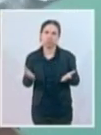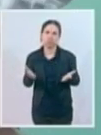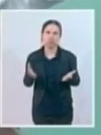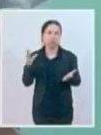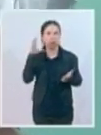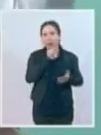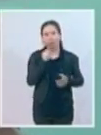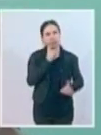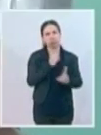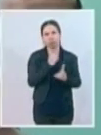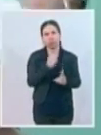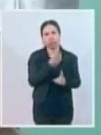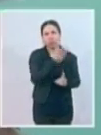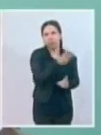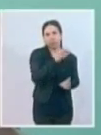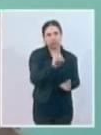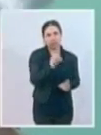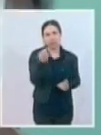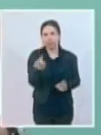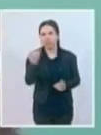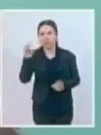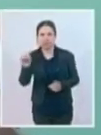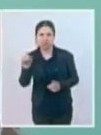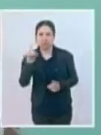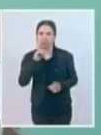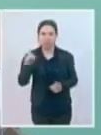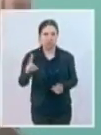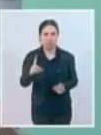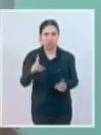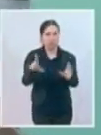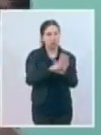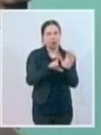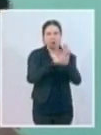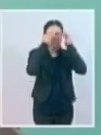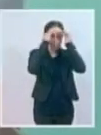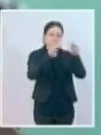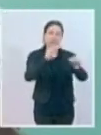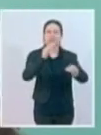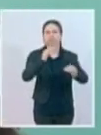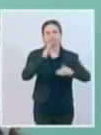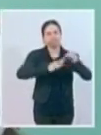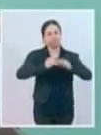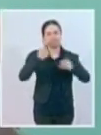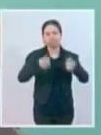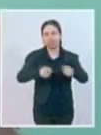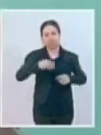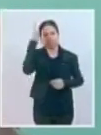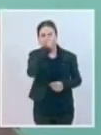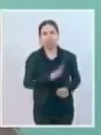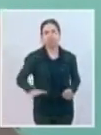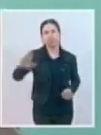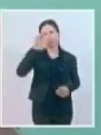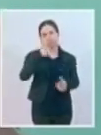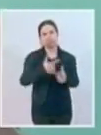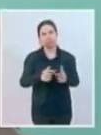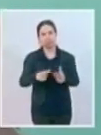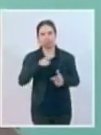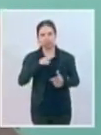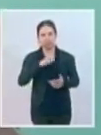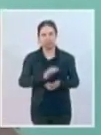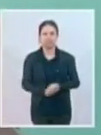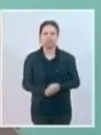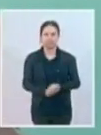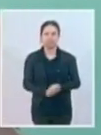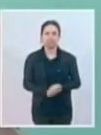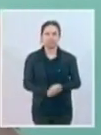Emergência, 30, 60, as duas leis que precisam ser praticadas. Praticadas. E é um problema nacional, tá? Vereador, a gente vai falar sobre isso, talvez,